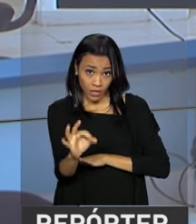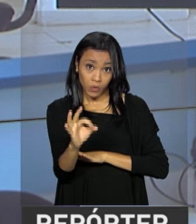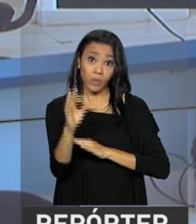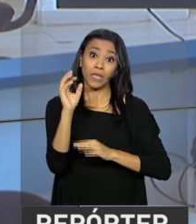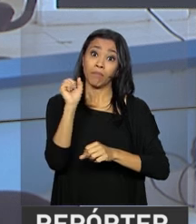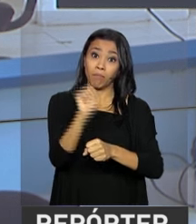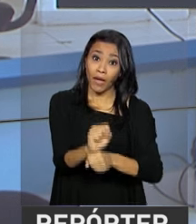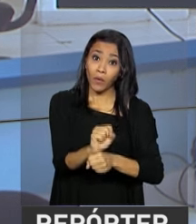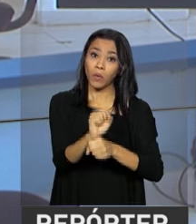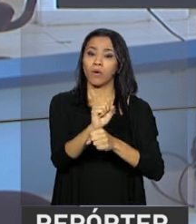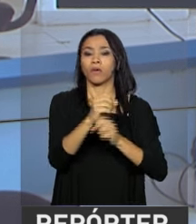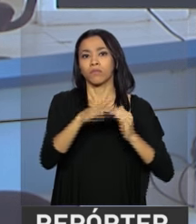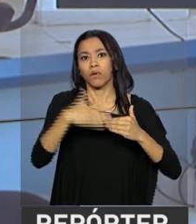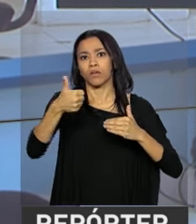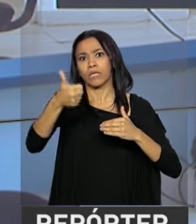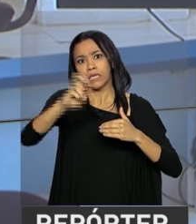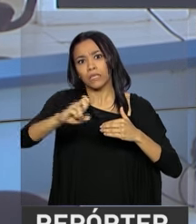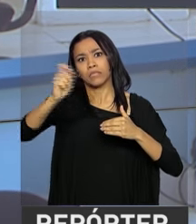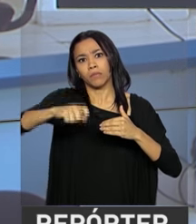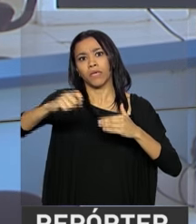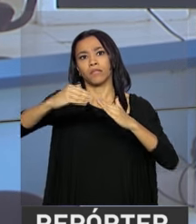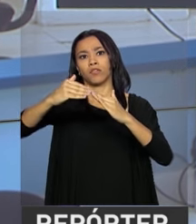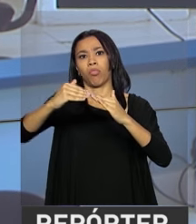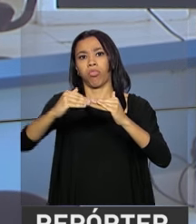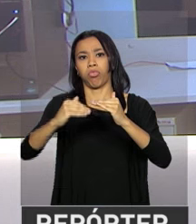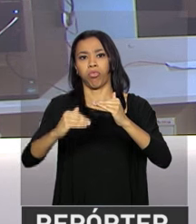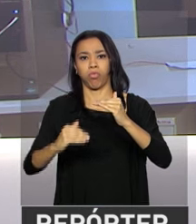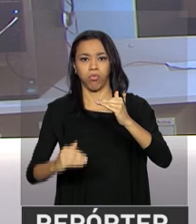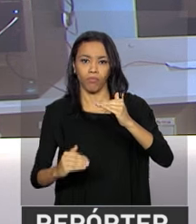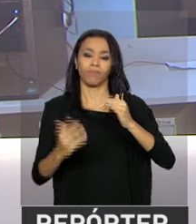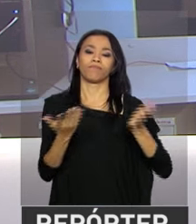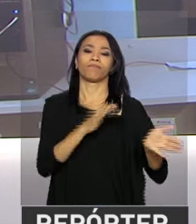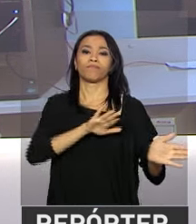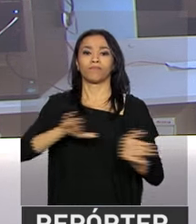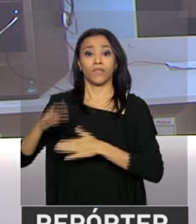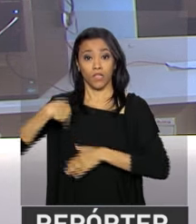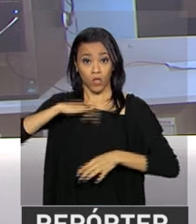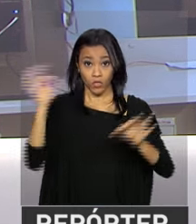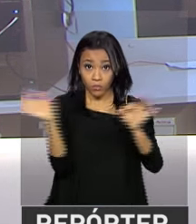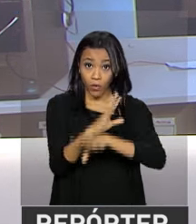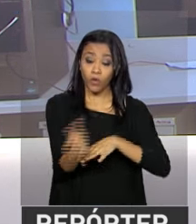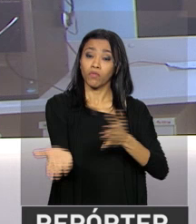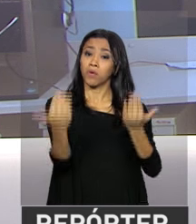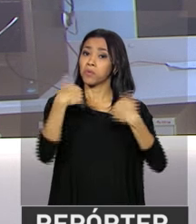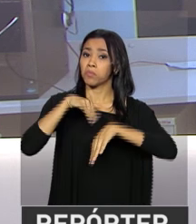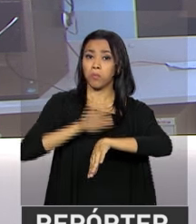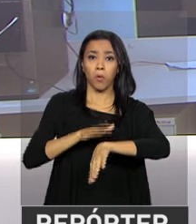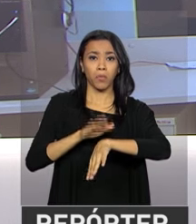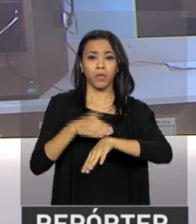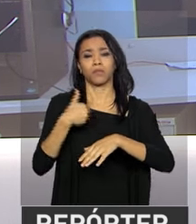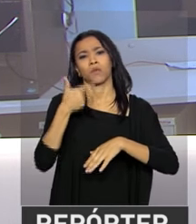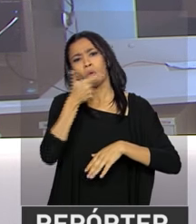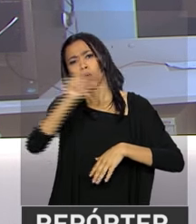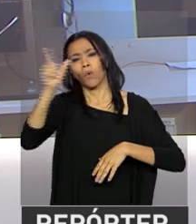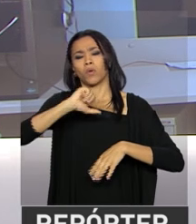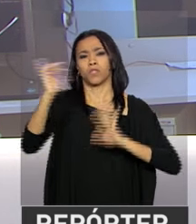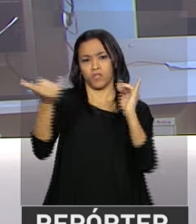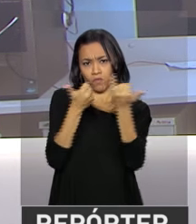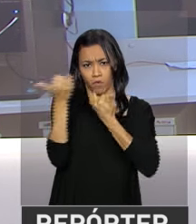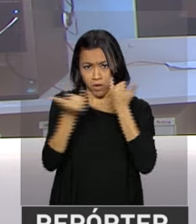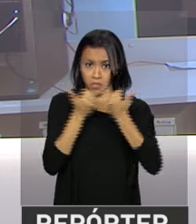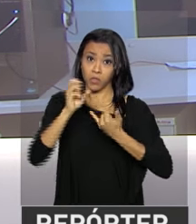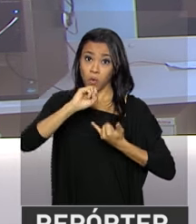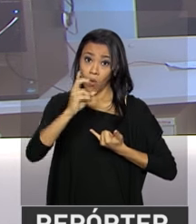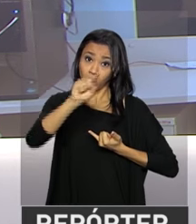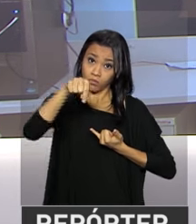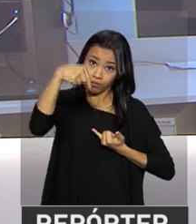assim uma sequência de 15 meses de retração. E nós ficamos por aqui, voltamos a qualquer momento com outras informações ou